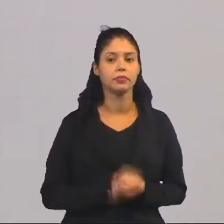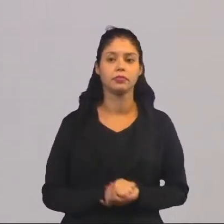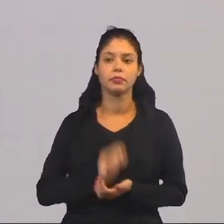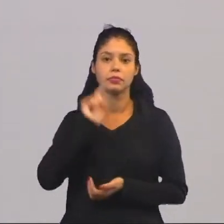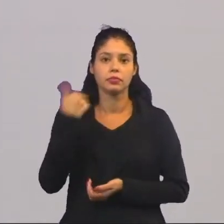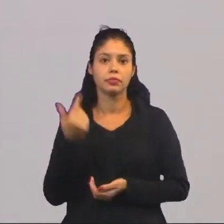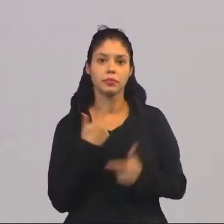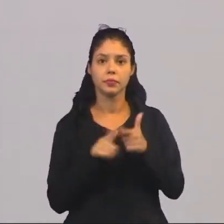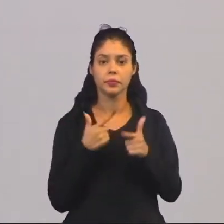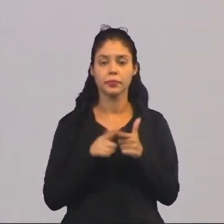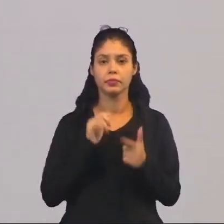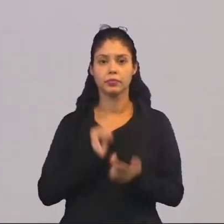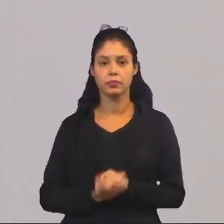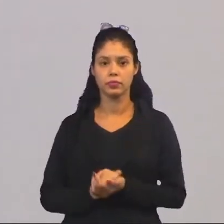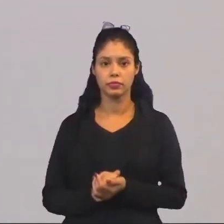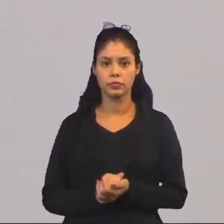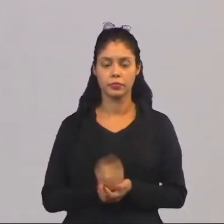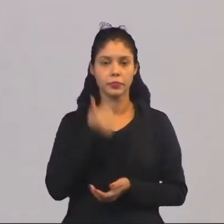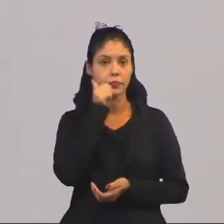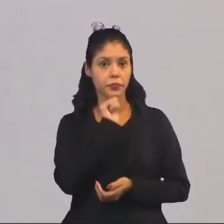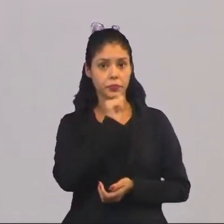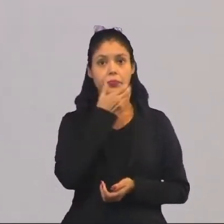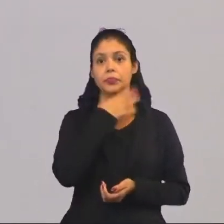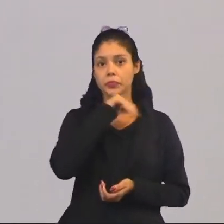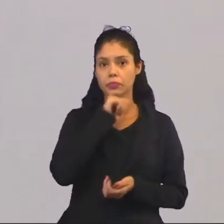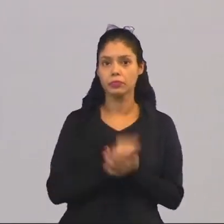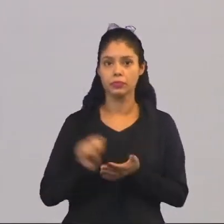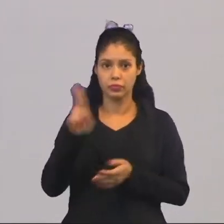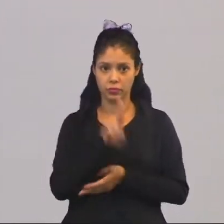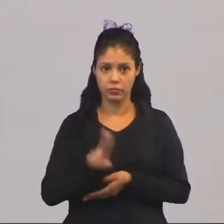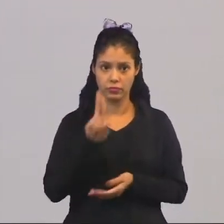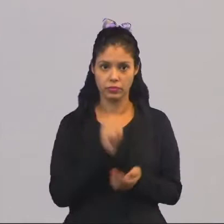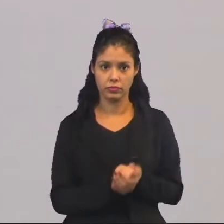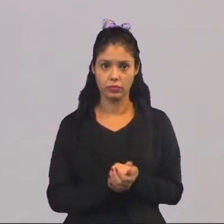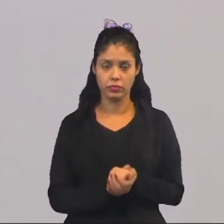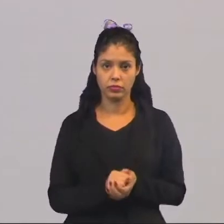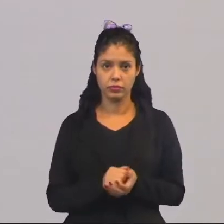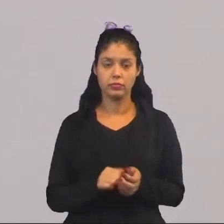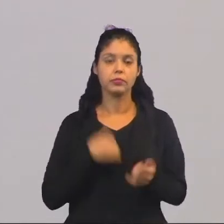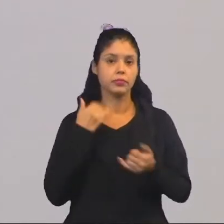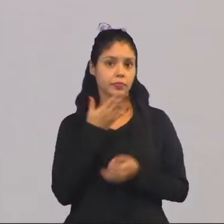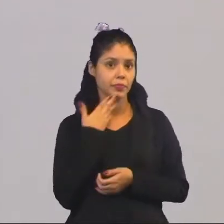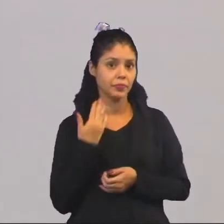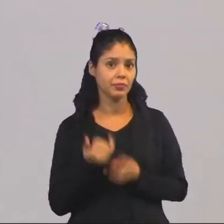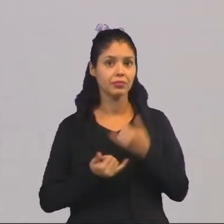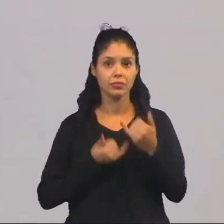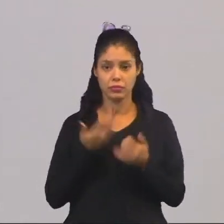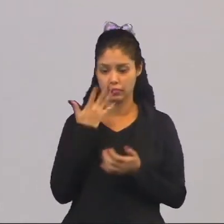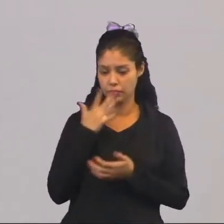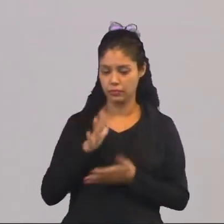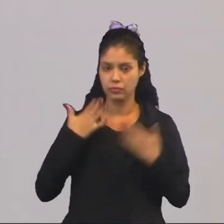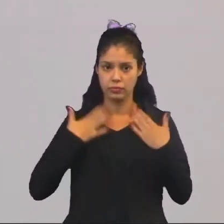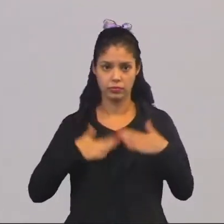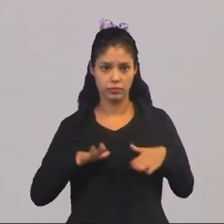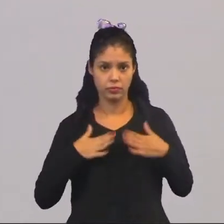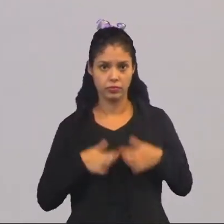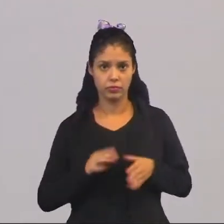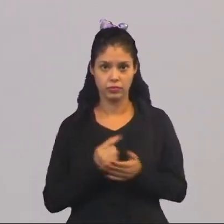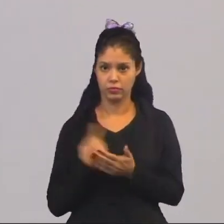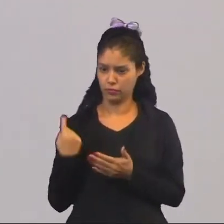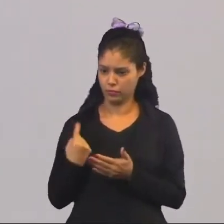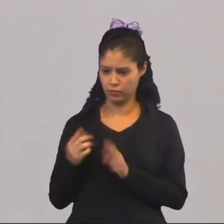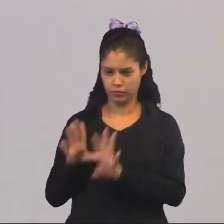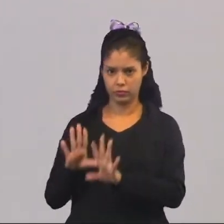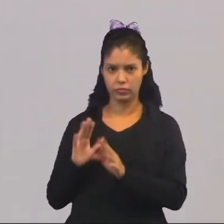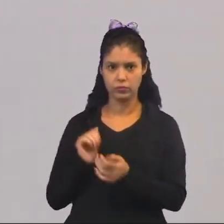naquela situação que os pais usam a tecnologia para distração, para poder a criança não incomodar